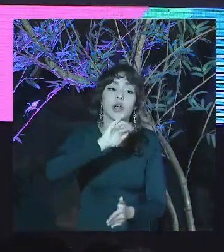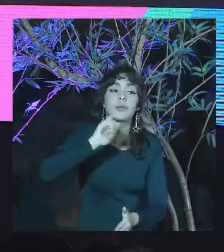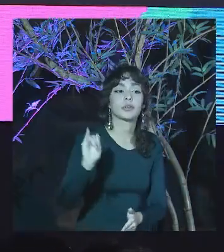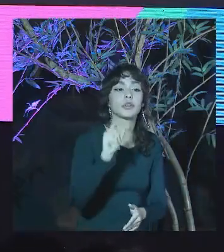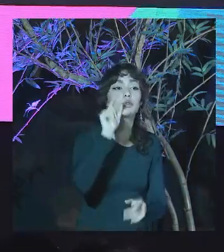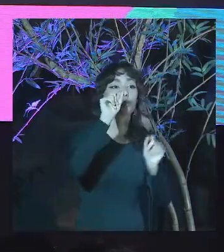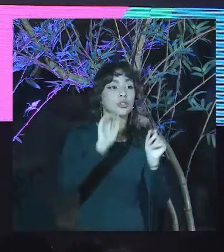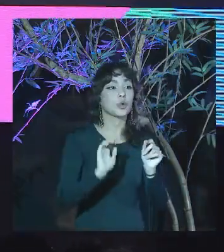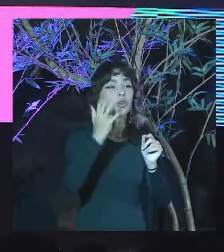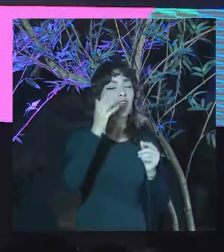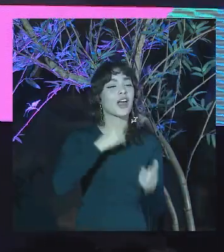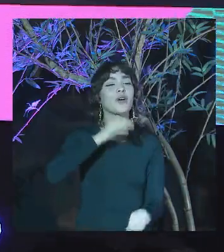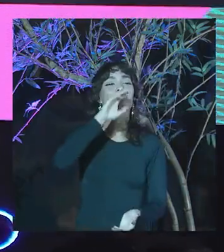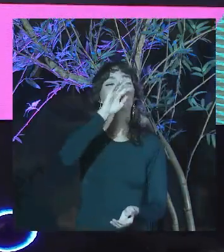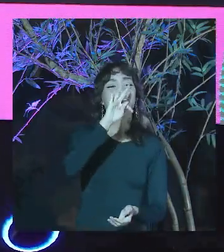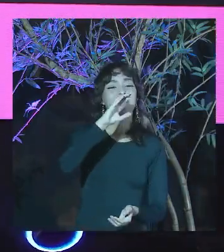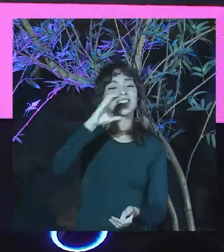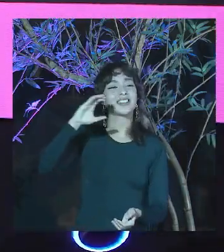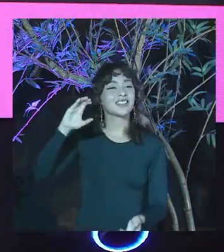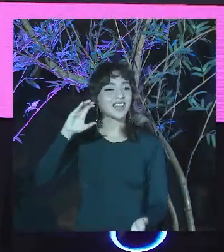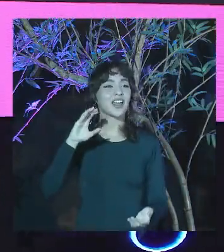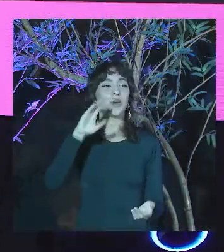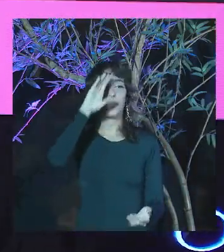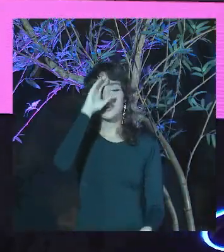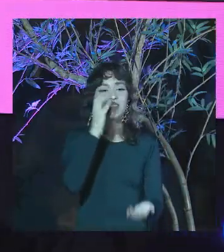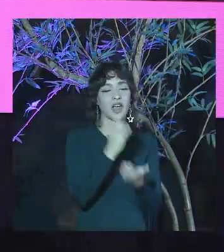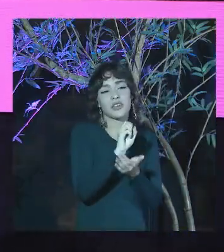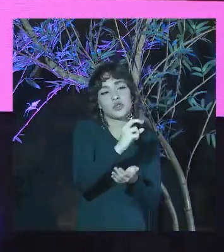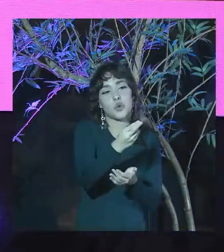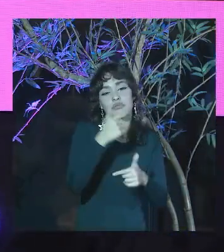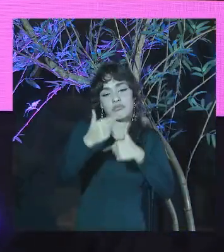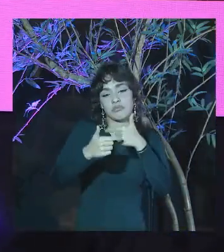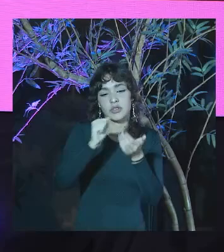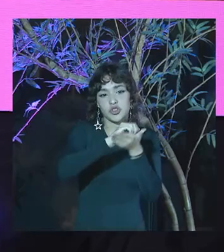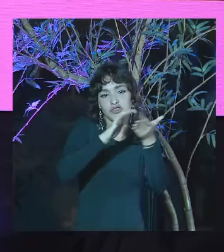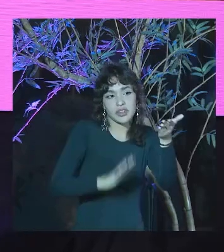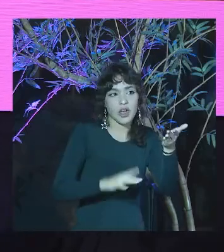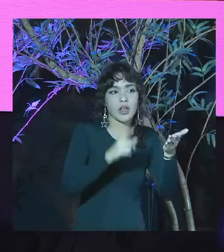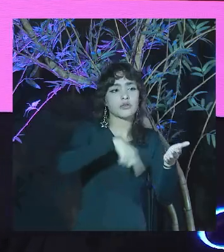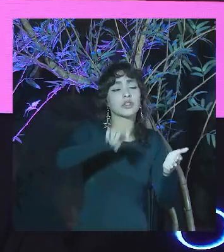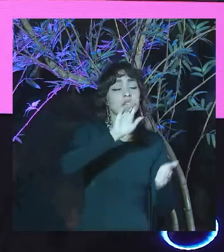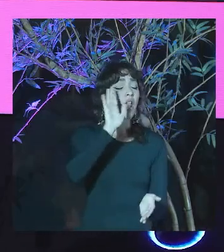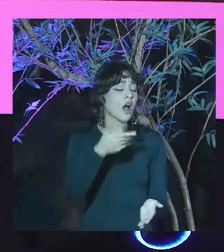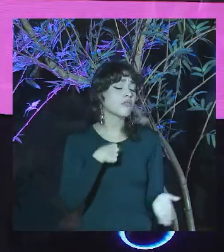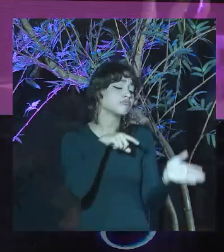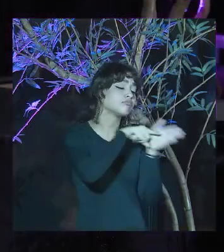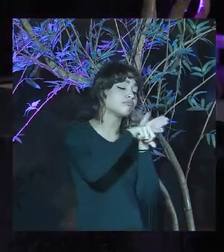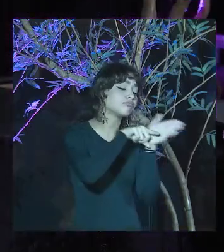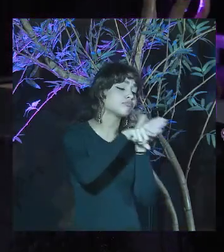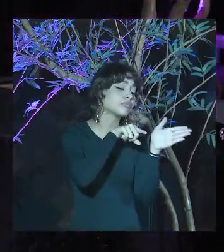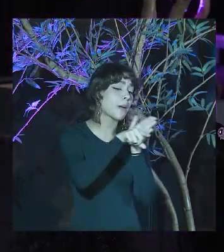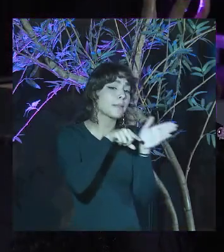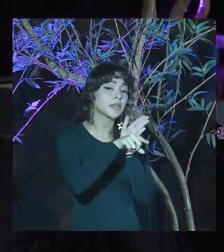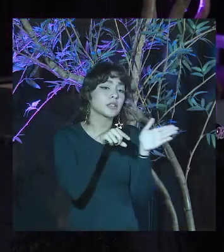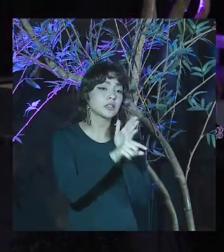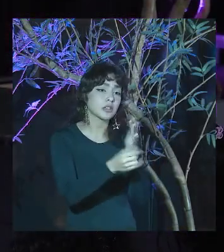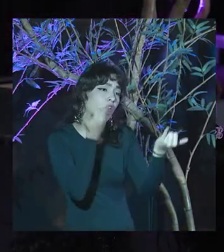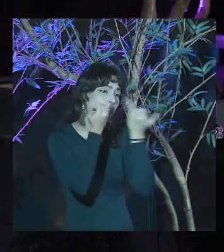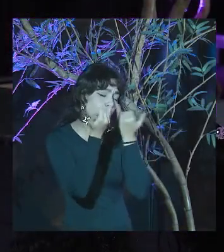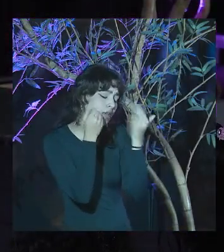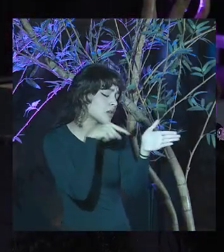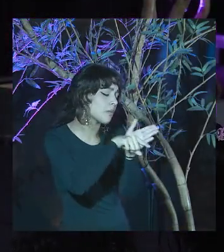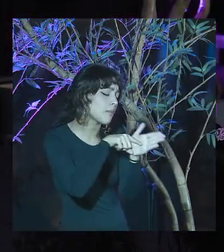de fazer um TCC, um trabalho de conclusão, ou então um trabalho. E aí, vocês estavam lá, pesquisando as fontes de